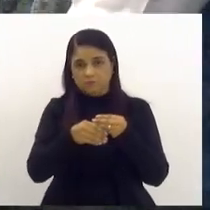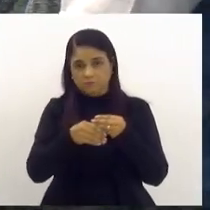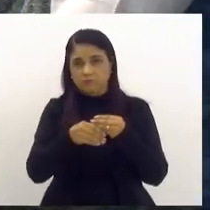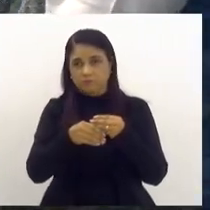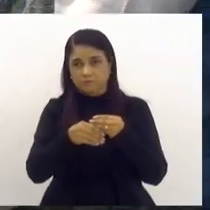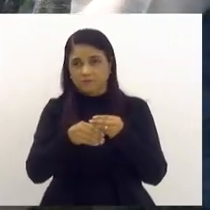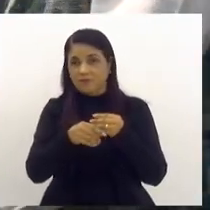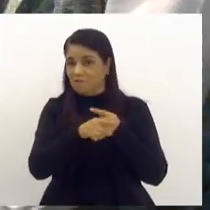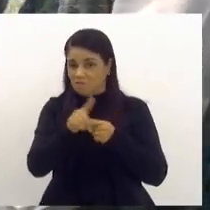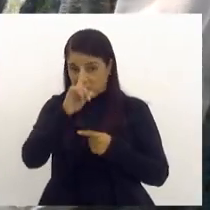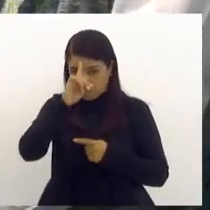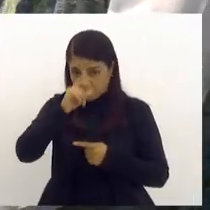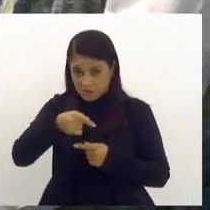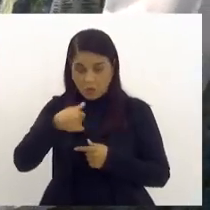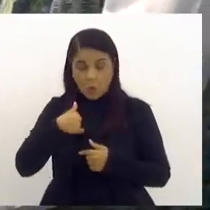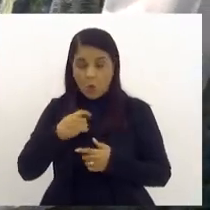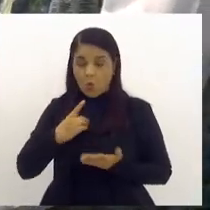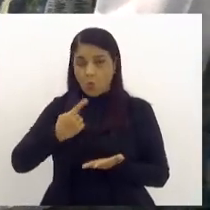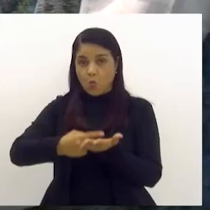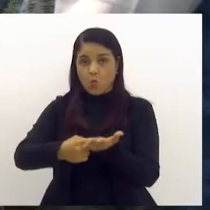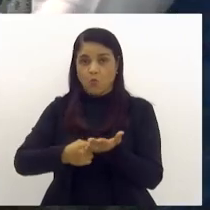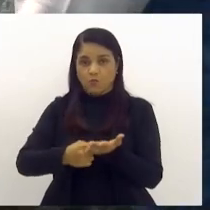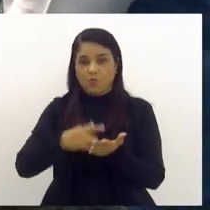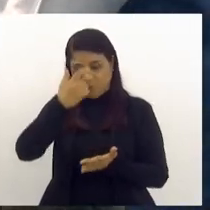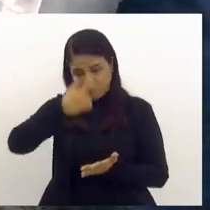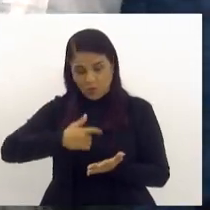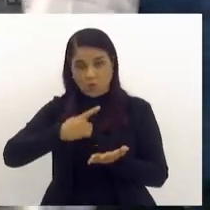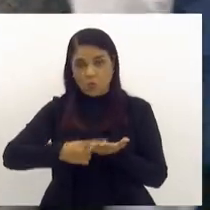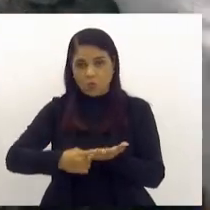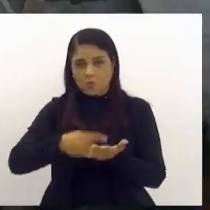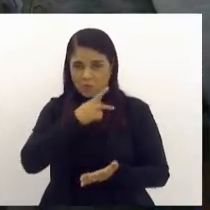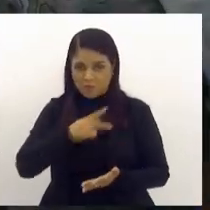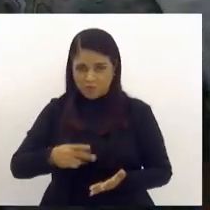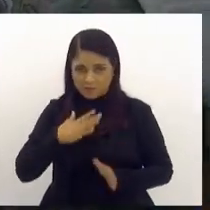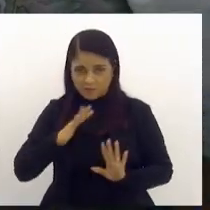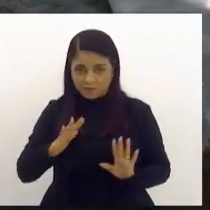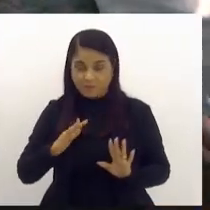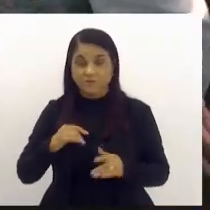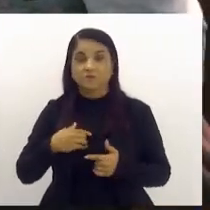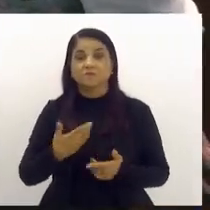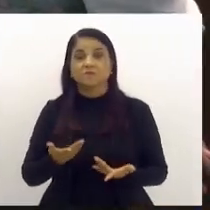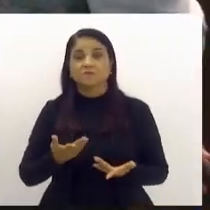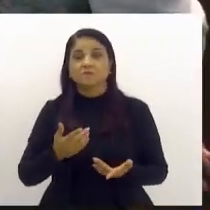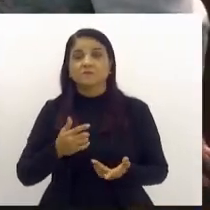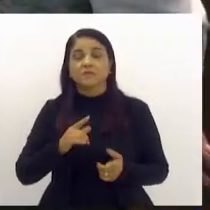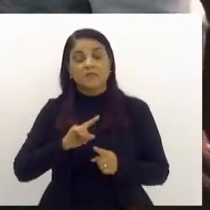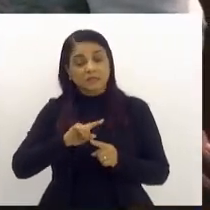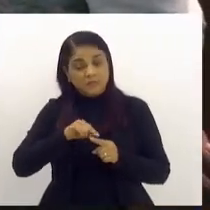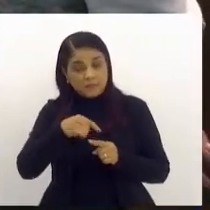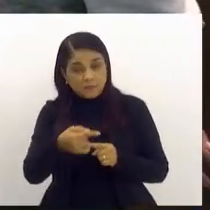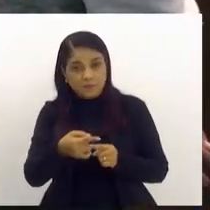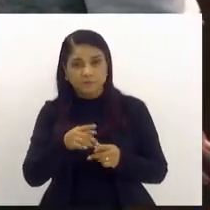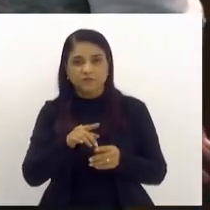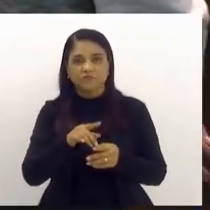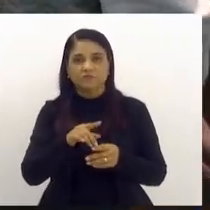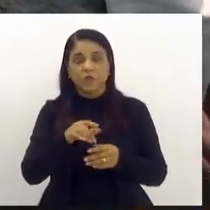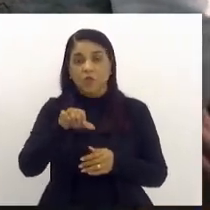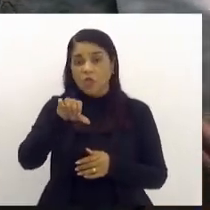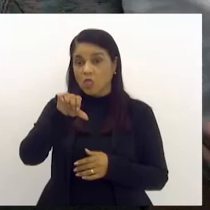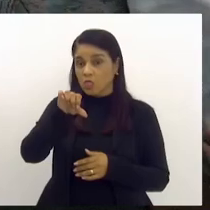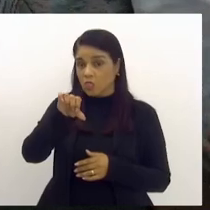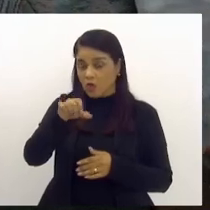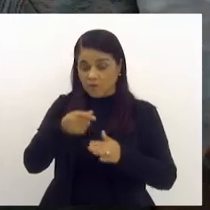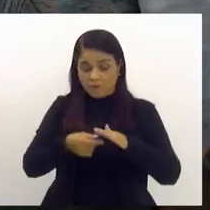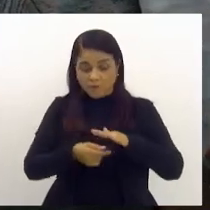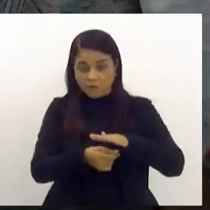Quem manda são vossas excelências, eu só cumpro. Bom. E finalmente, depois, vem os 9 fundos